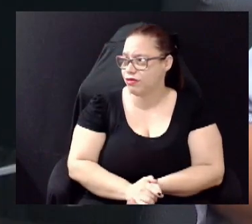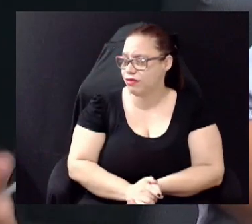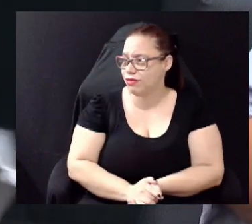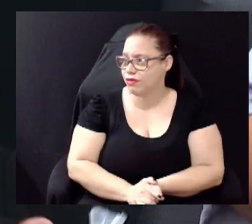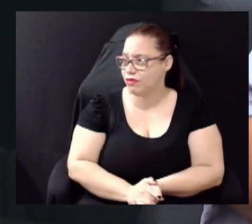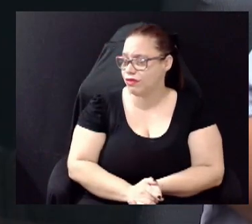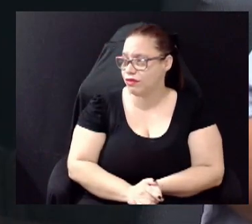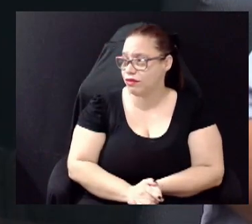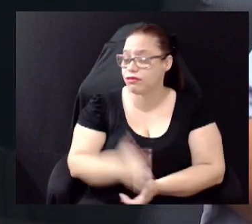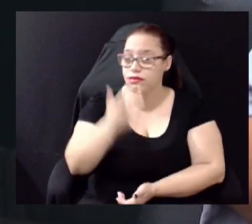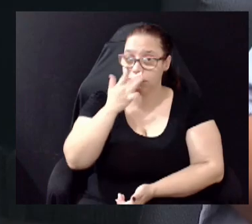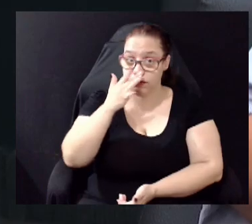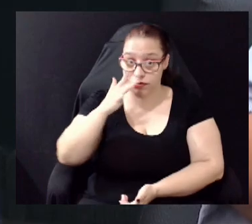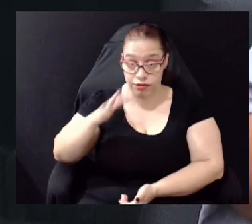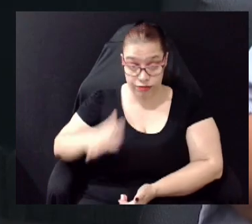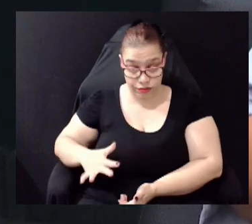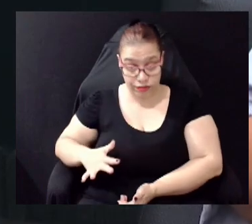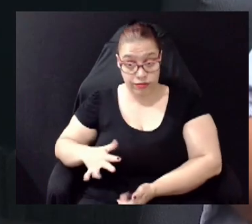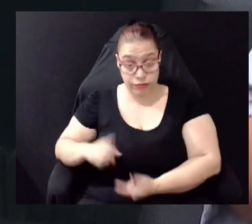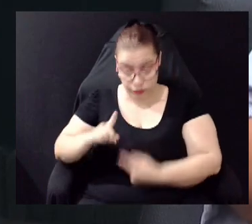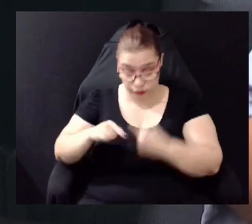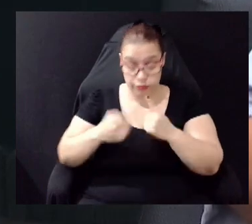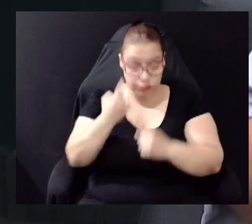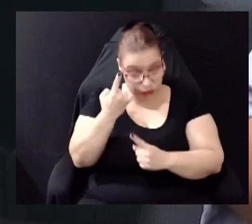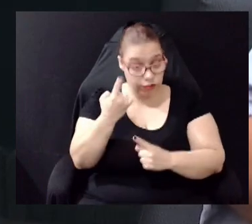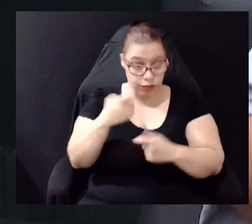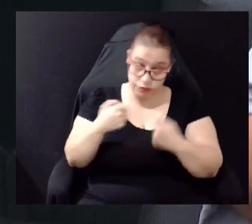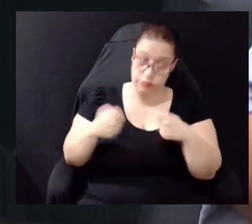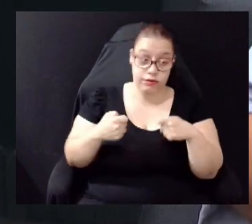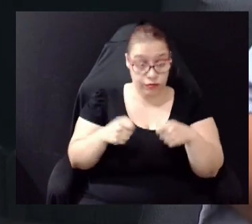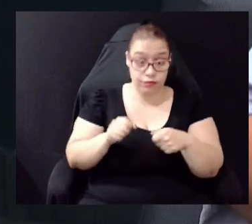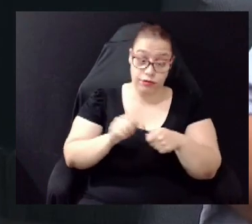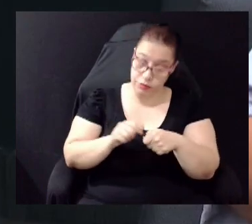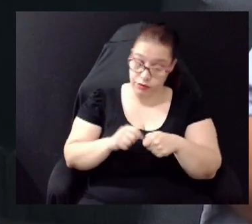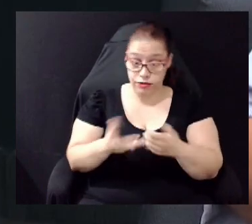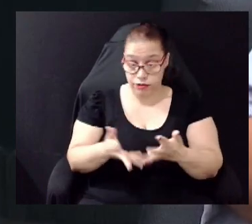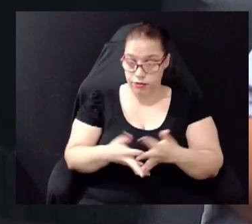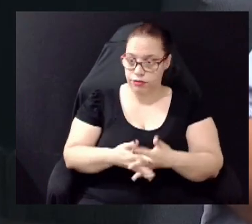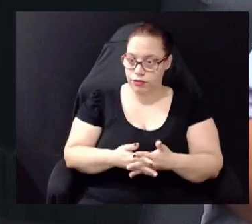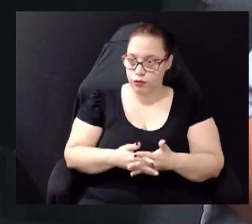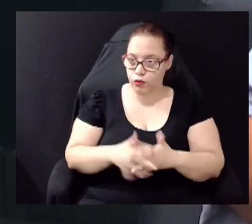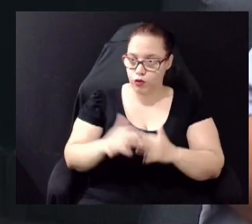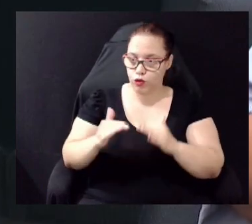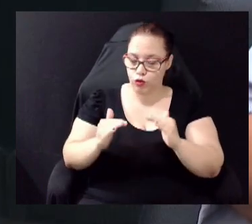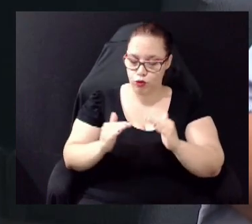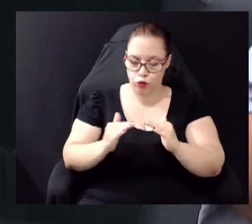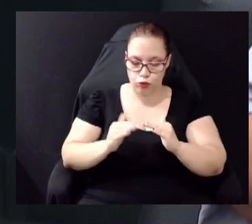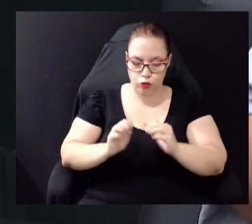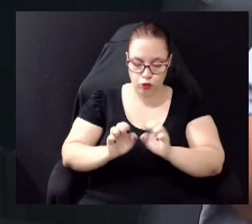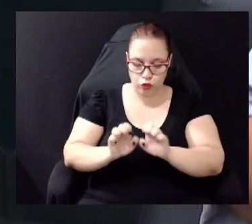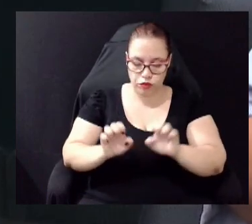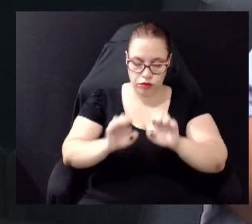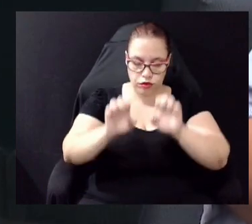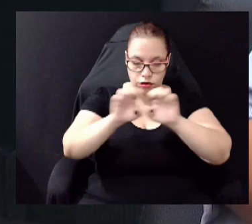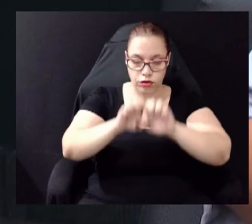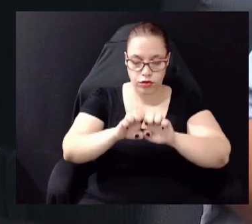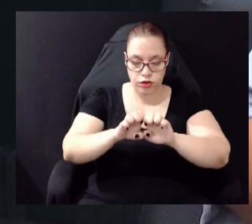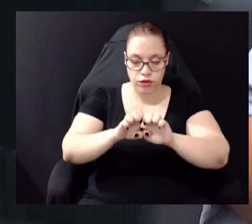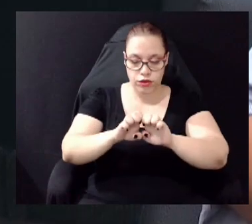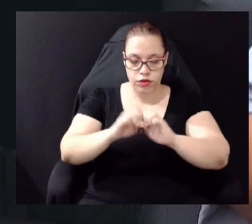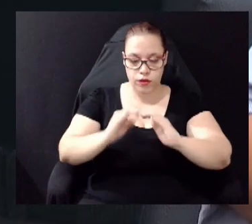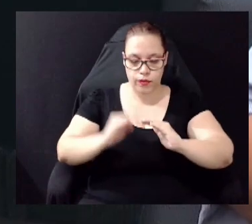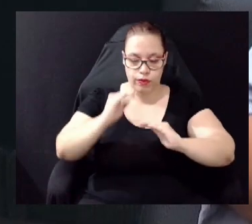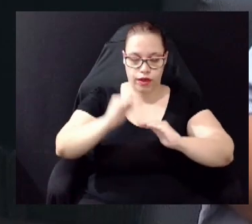criança seja uma criança de sucesso, ela ainda precisa fazer, edificar o lar, né? É uma coisa cristã. Ela